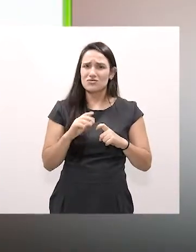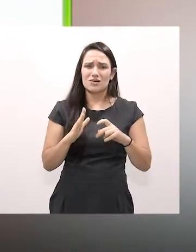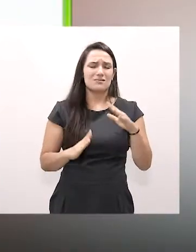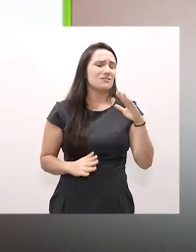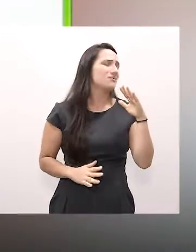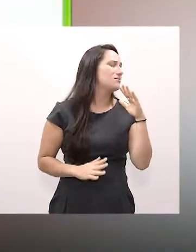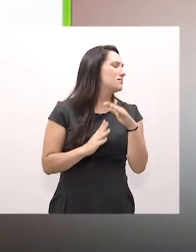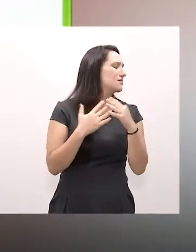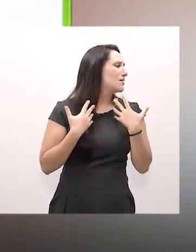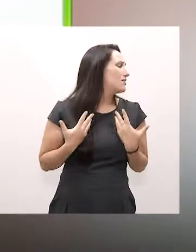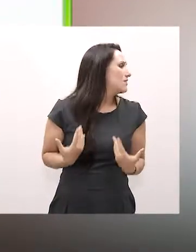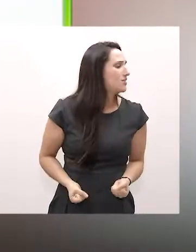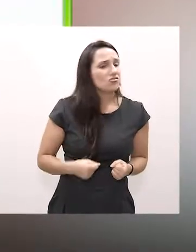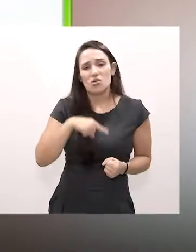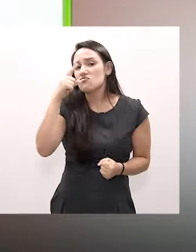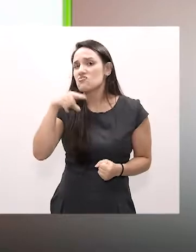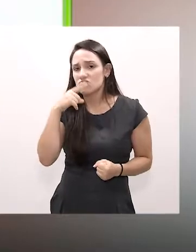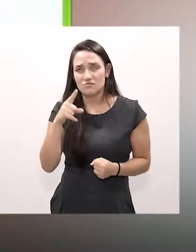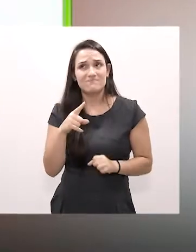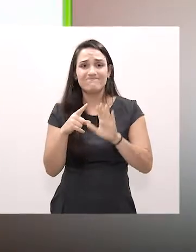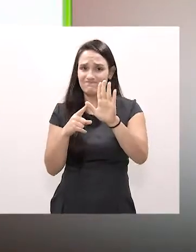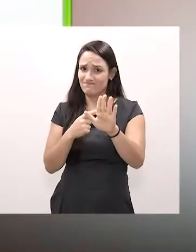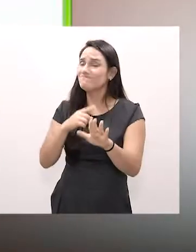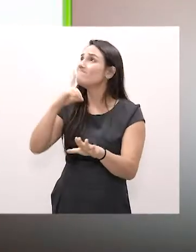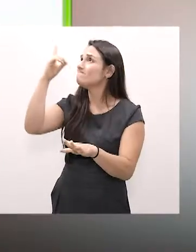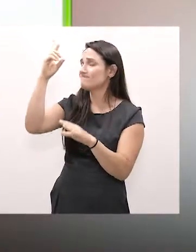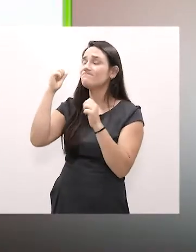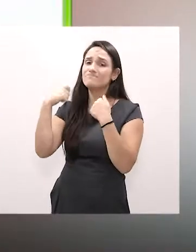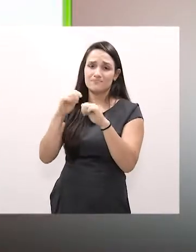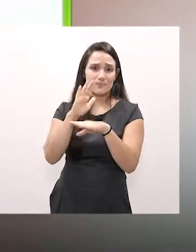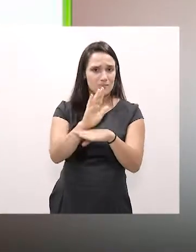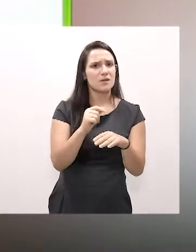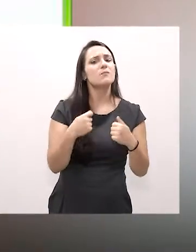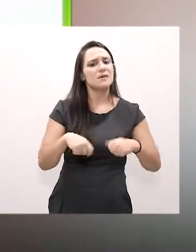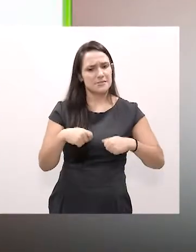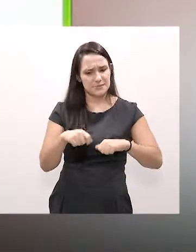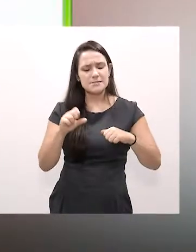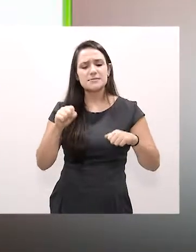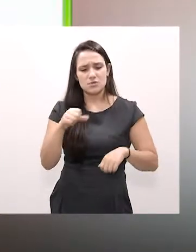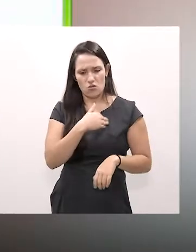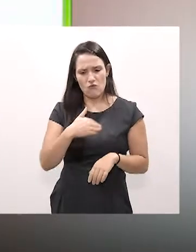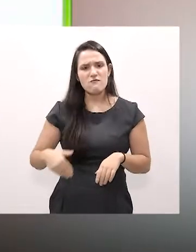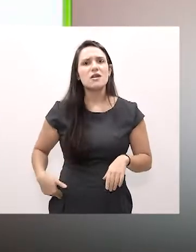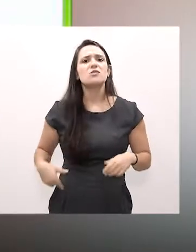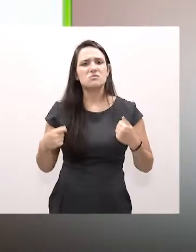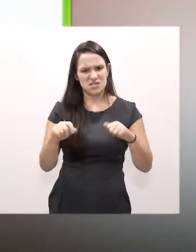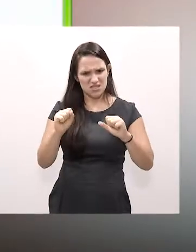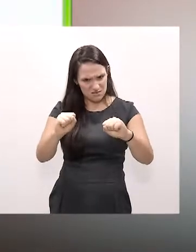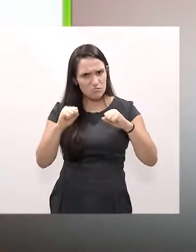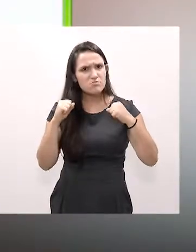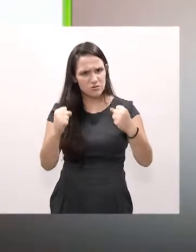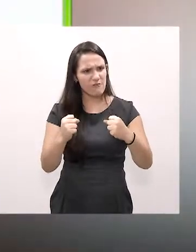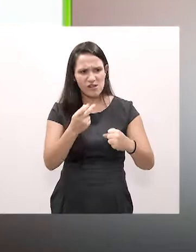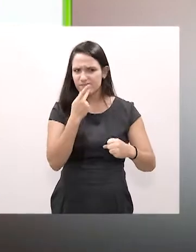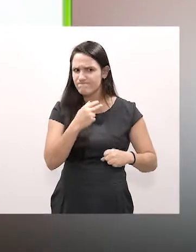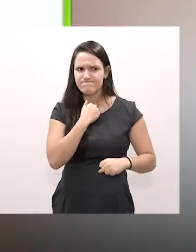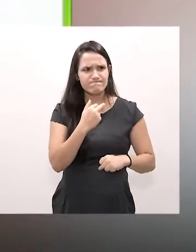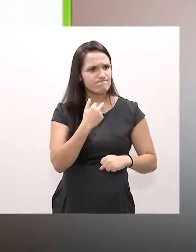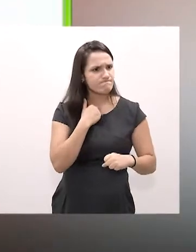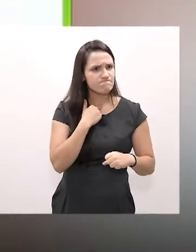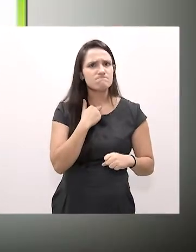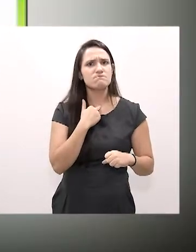Praticamente todo mundo no limite. Então, só Deus mesmo. E lógico que os governantes têm que continuar fazendo a sua parte, usando todo o